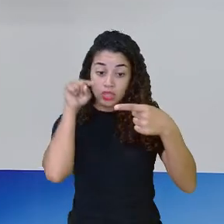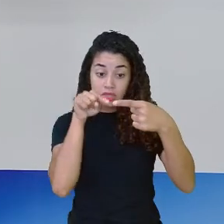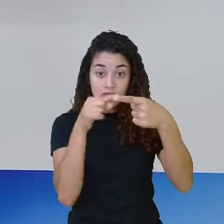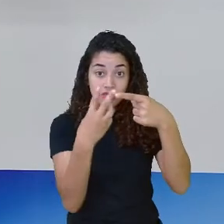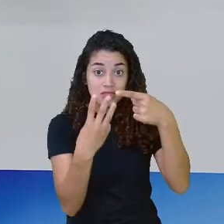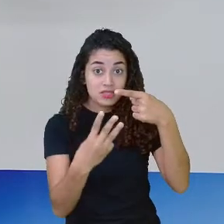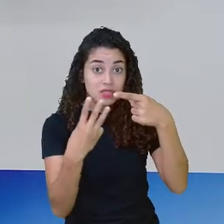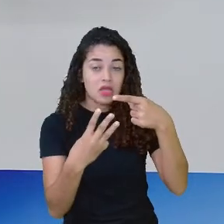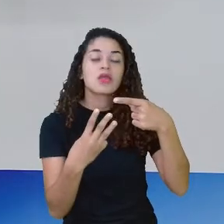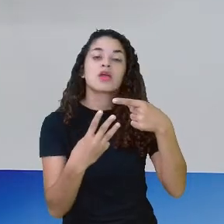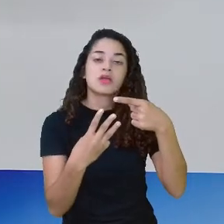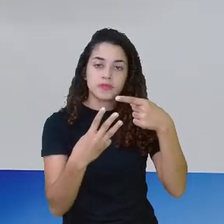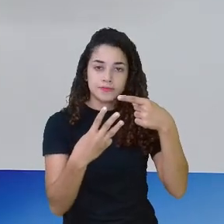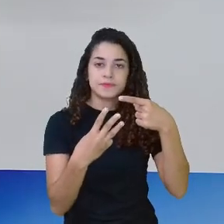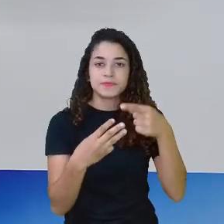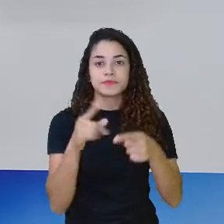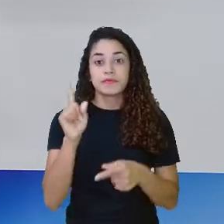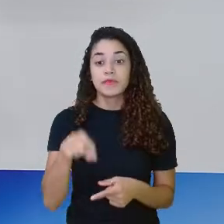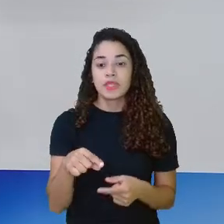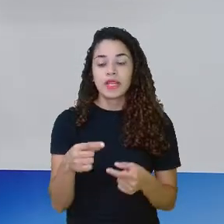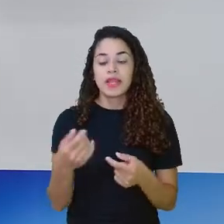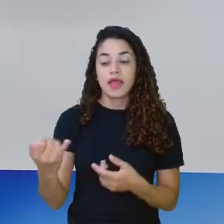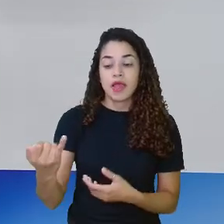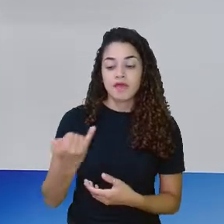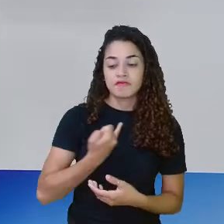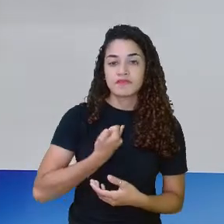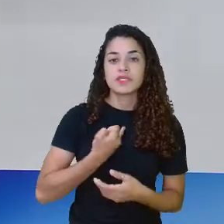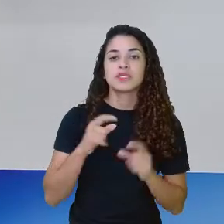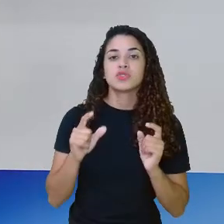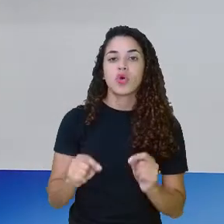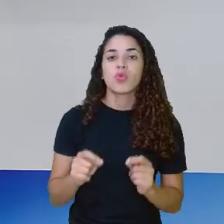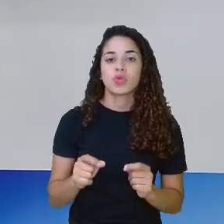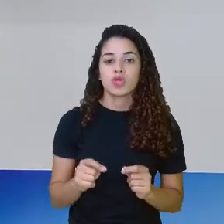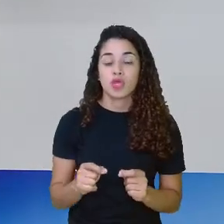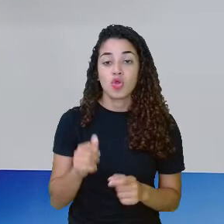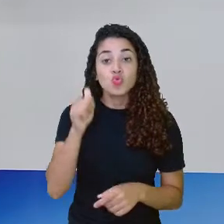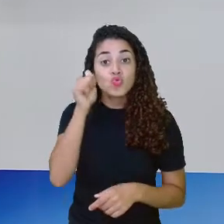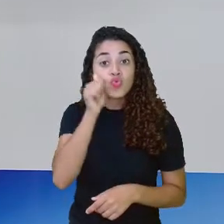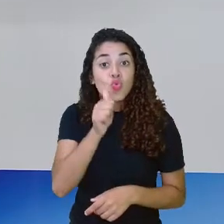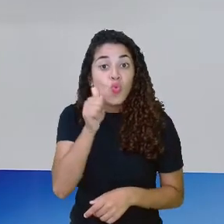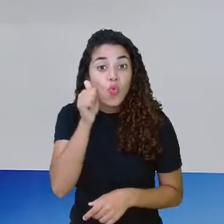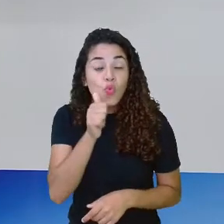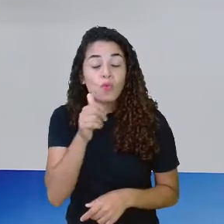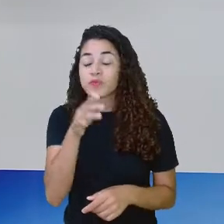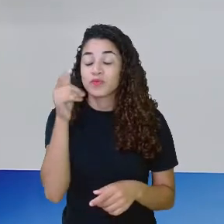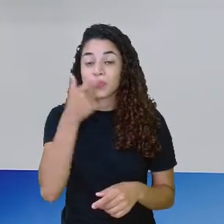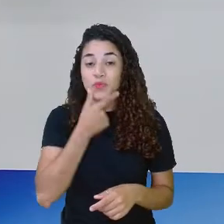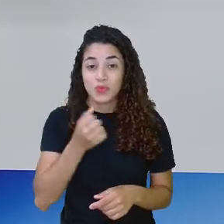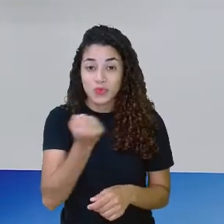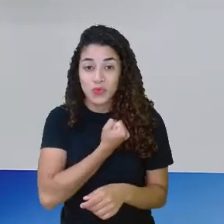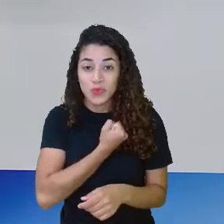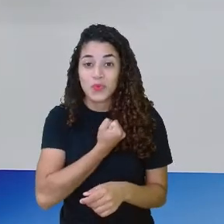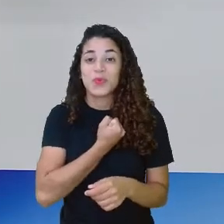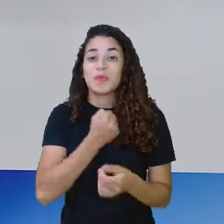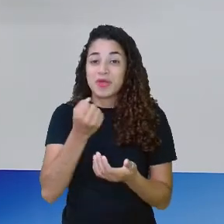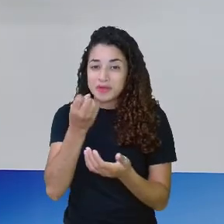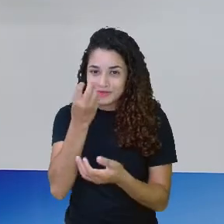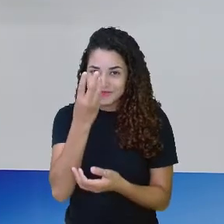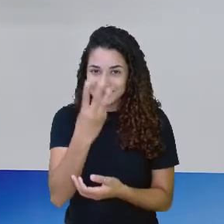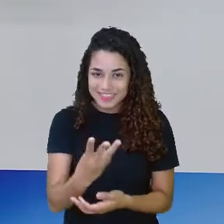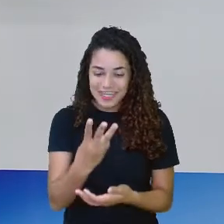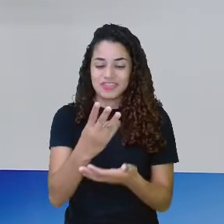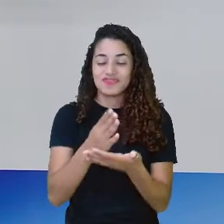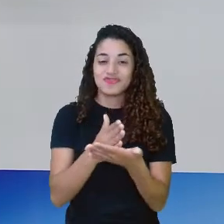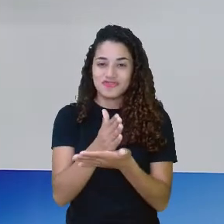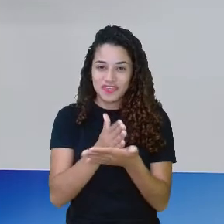embaixo, no denominador, ele está me dizendo que o inteiro foi dividido em 3 partes. E é isso